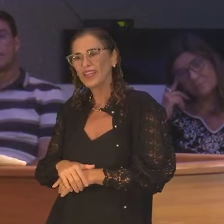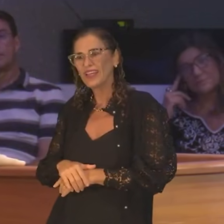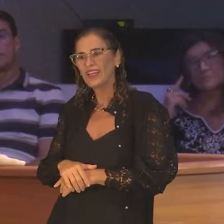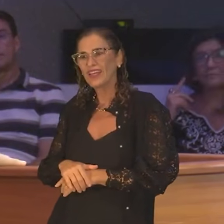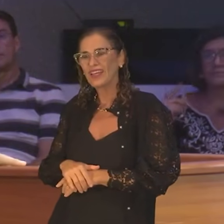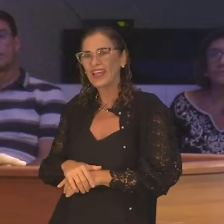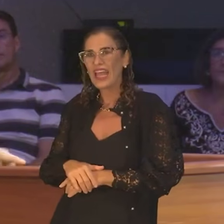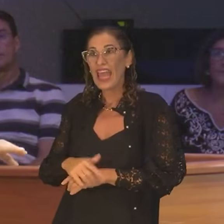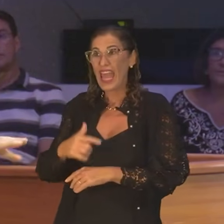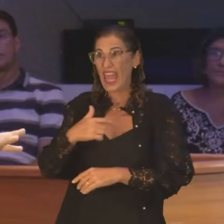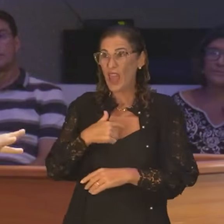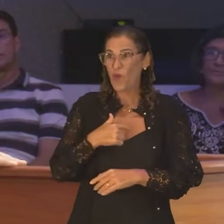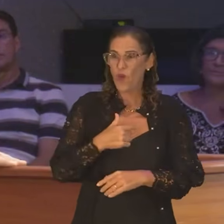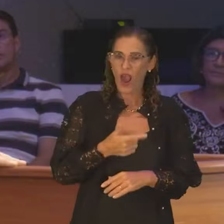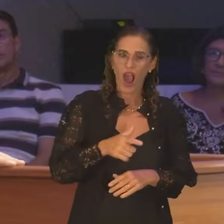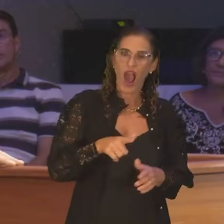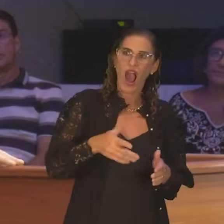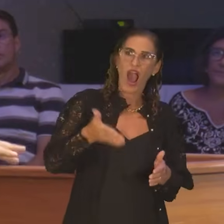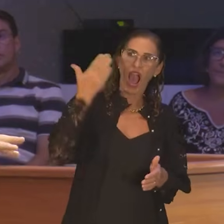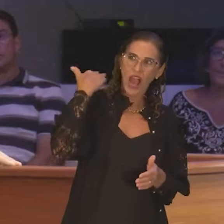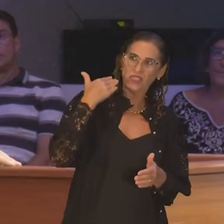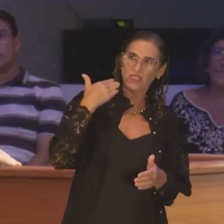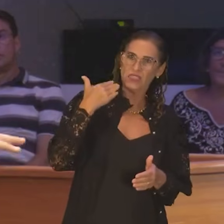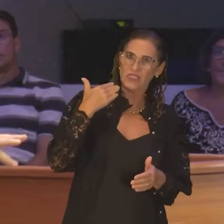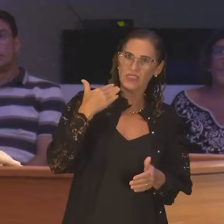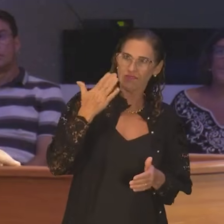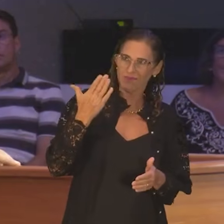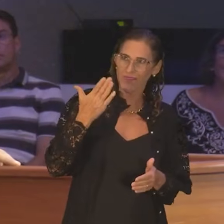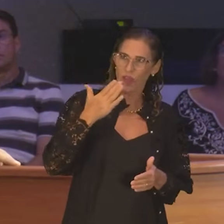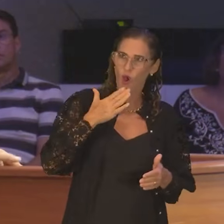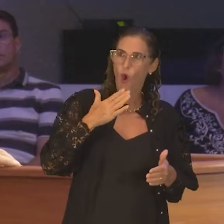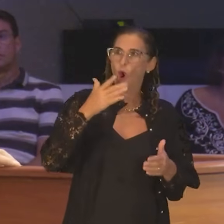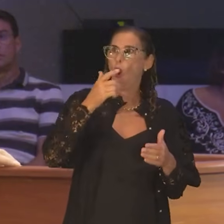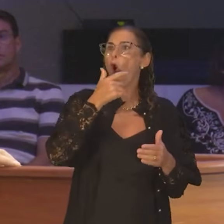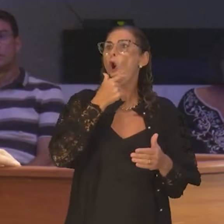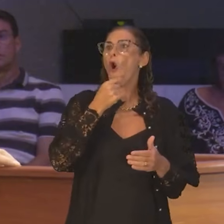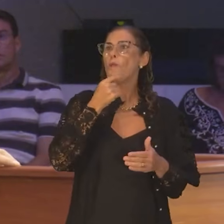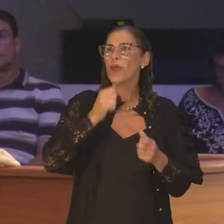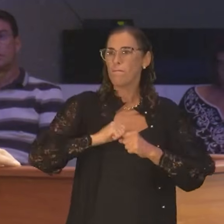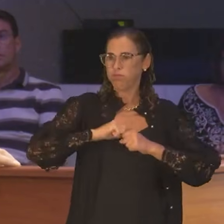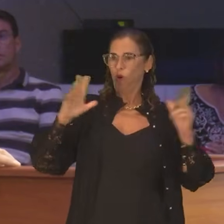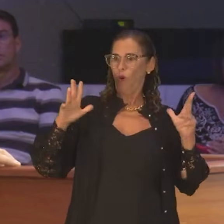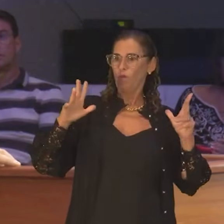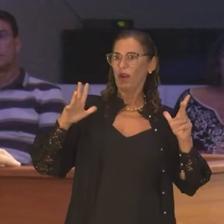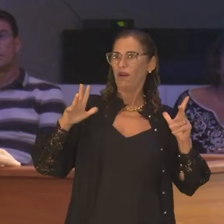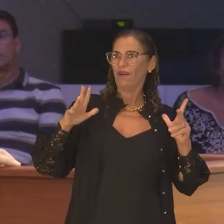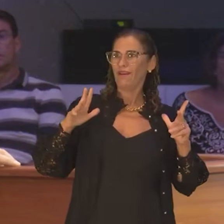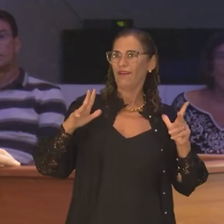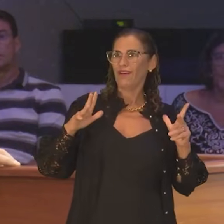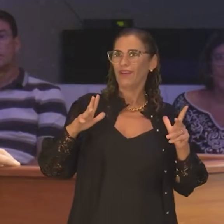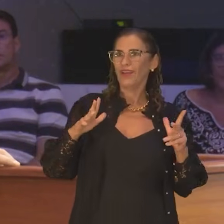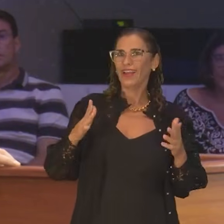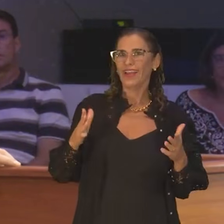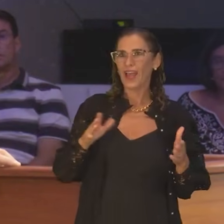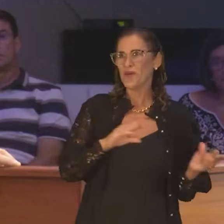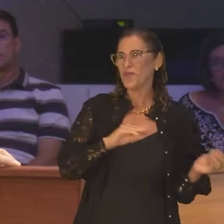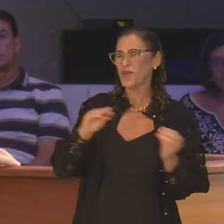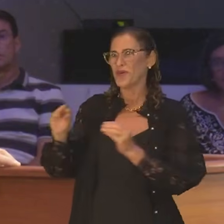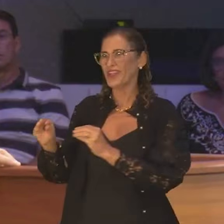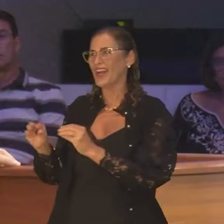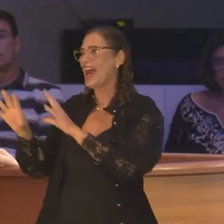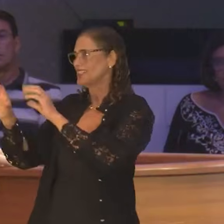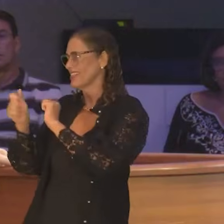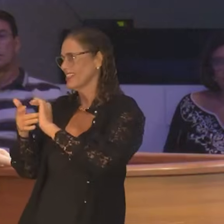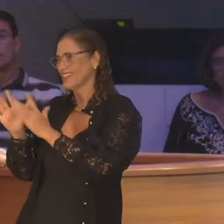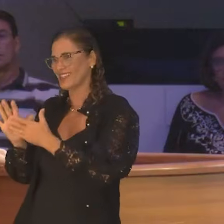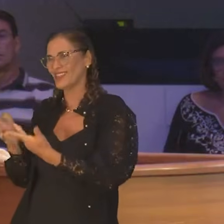Ex-homem bomba vem para cá e Jesus disse para ele, morre agora. Com tudo que está aí, a gente vai se encontrar